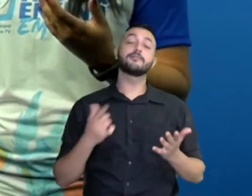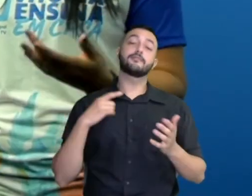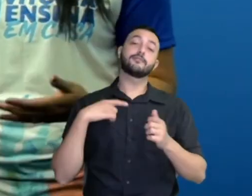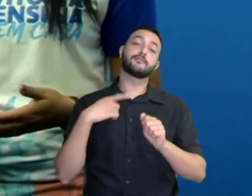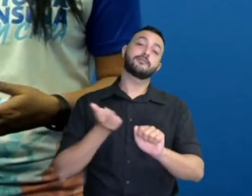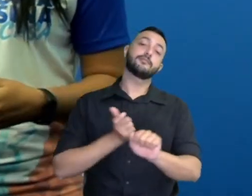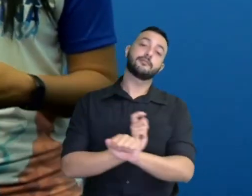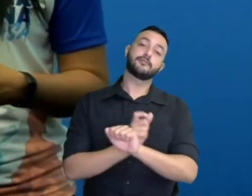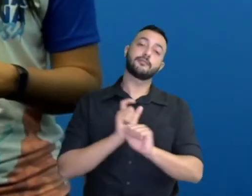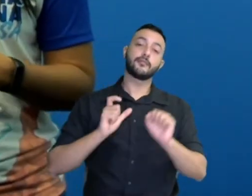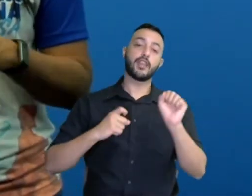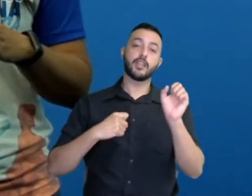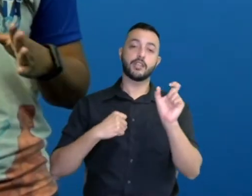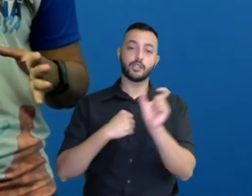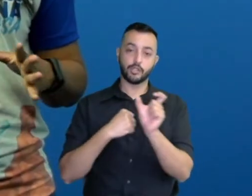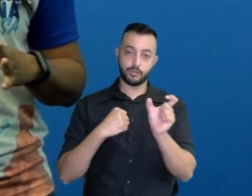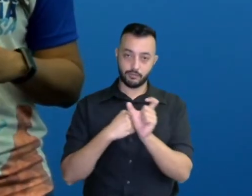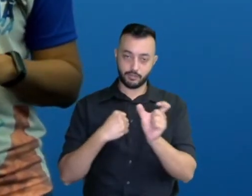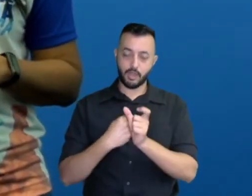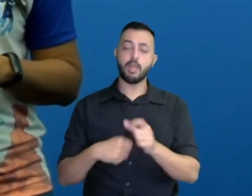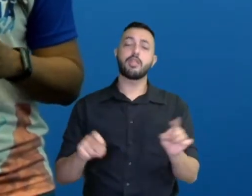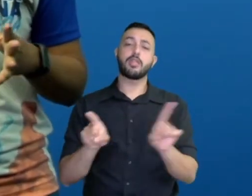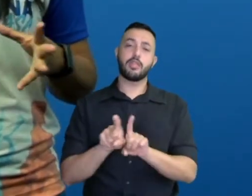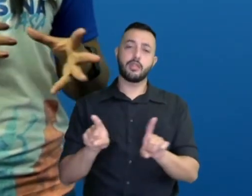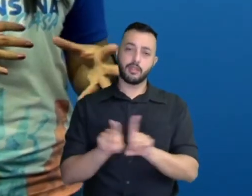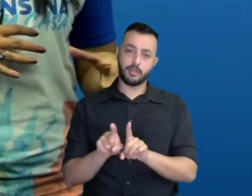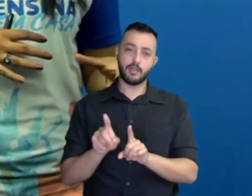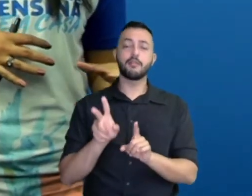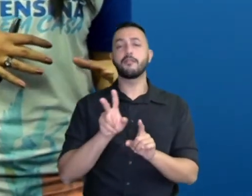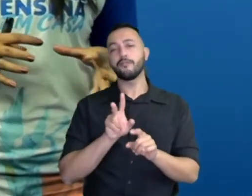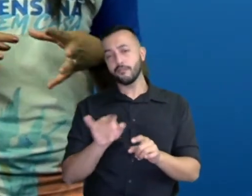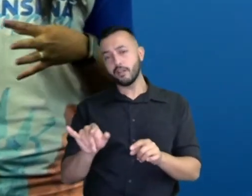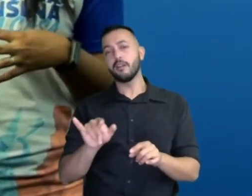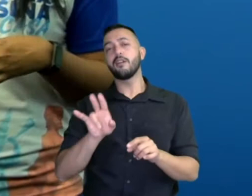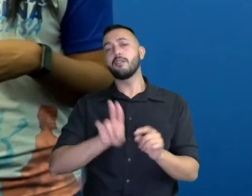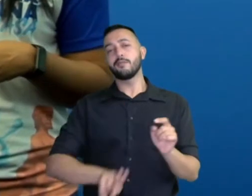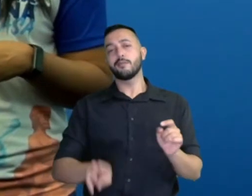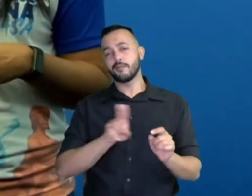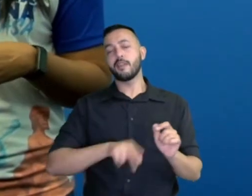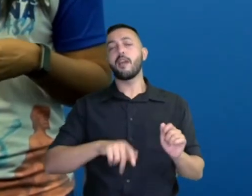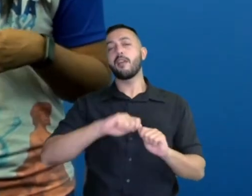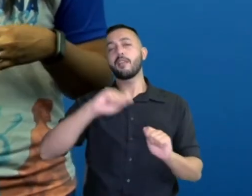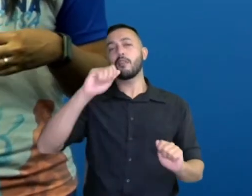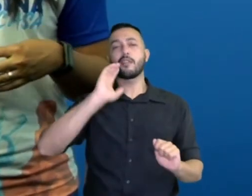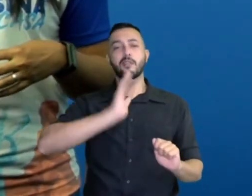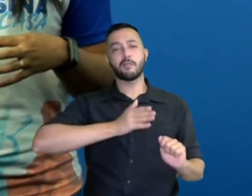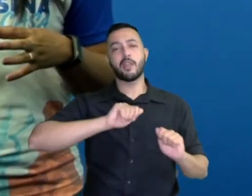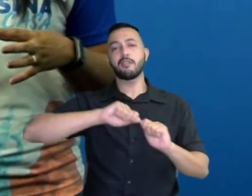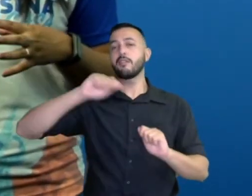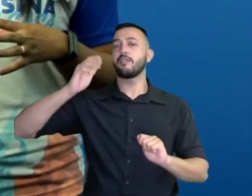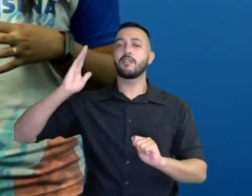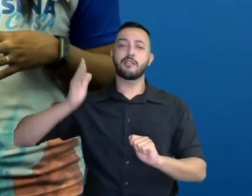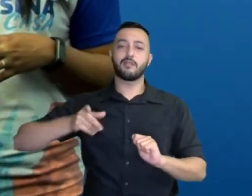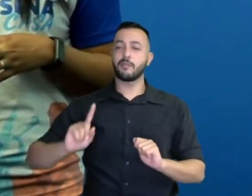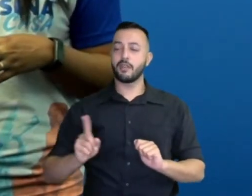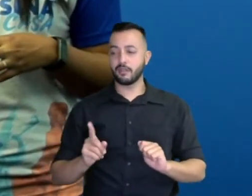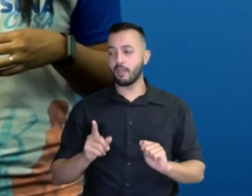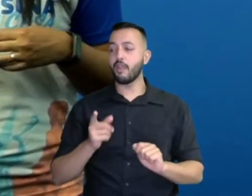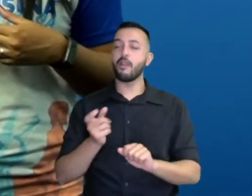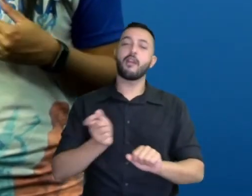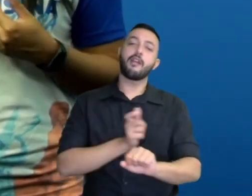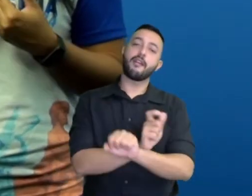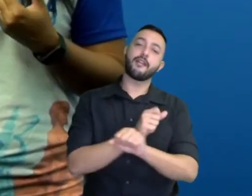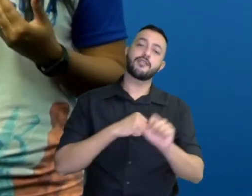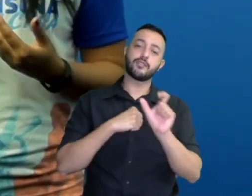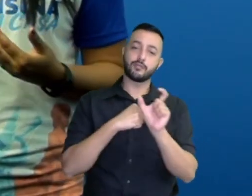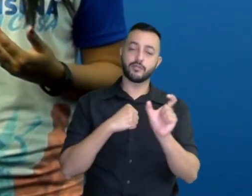substantivos também, né, a gente sempre vai usar tanto o artigo determinado quanto o indeterminado diante de substantivos.